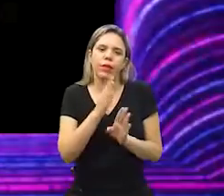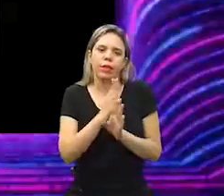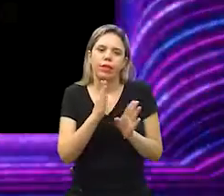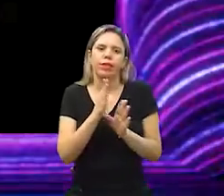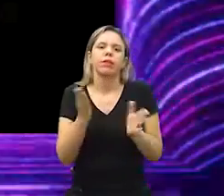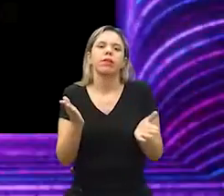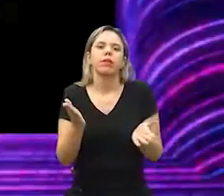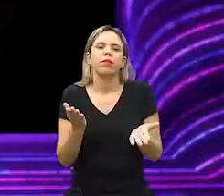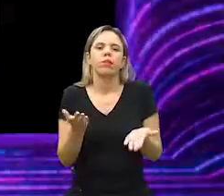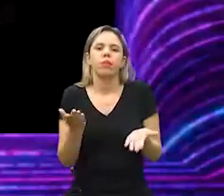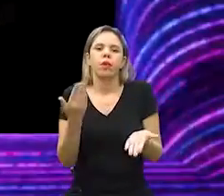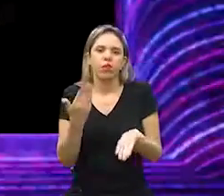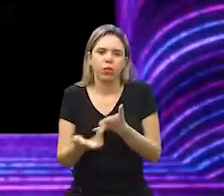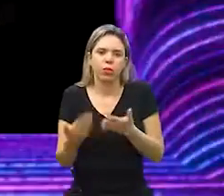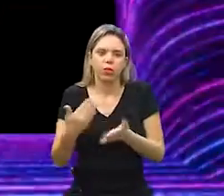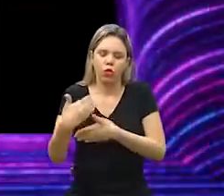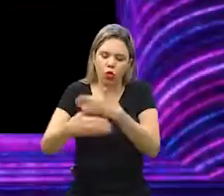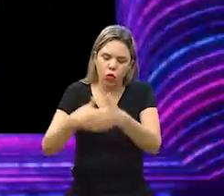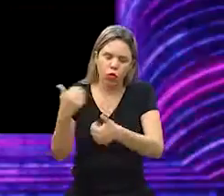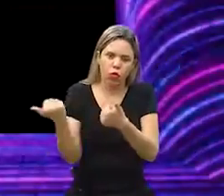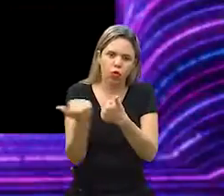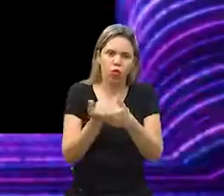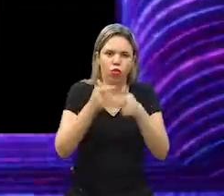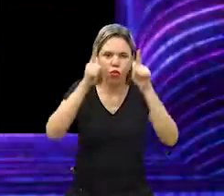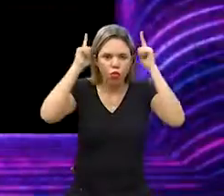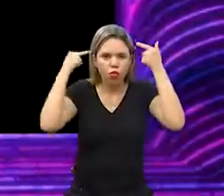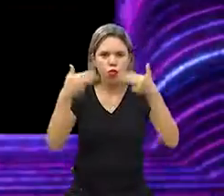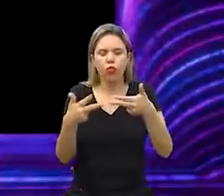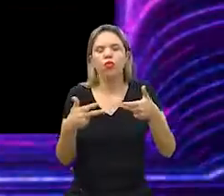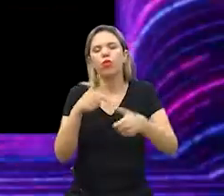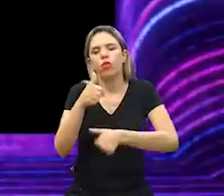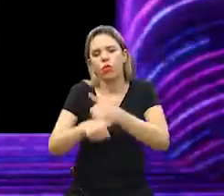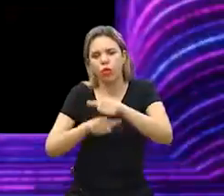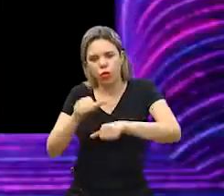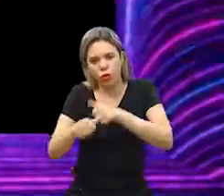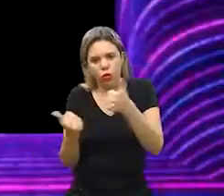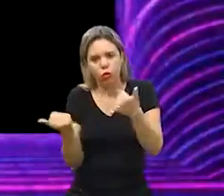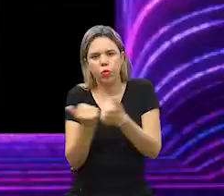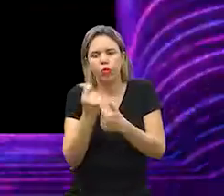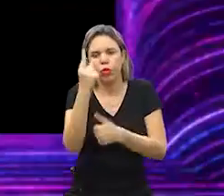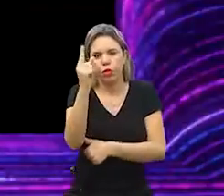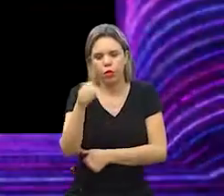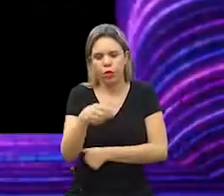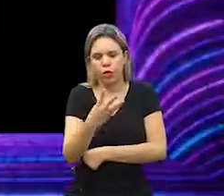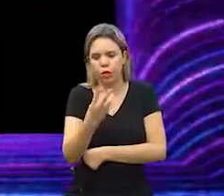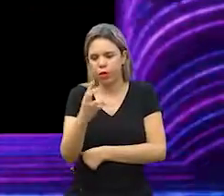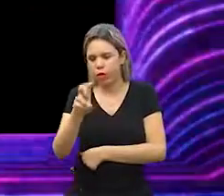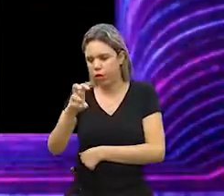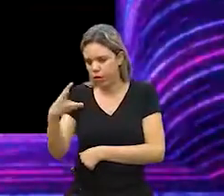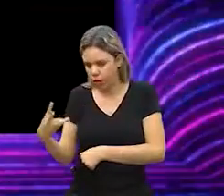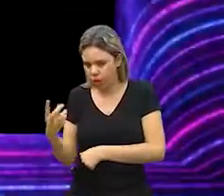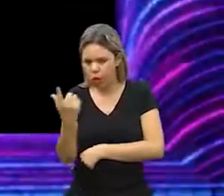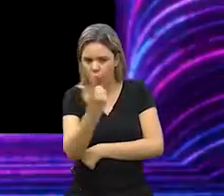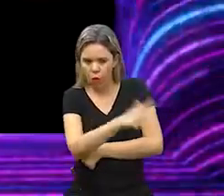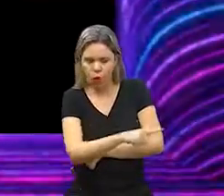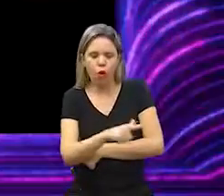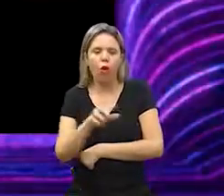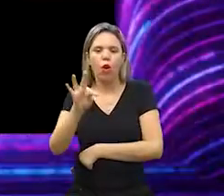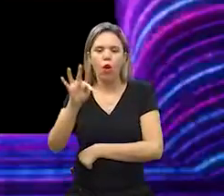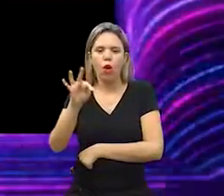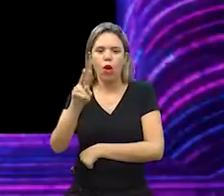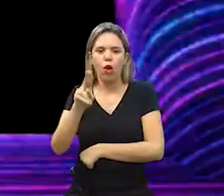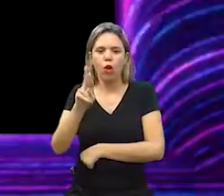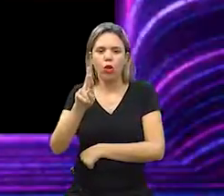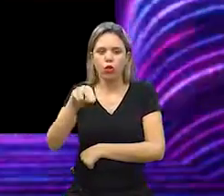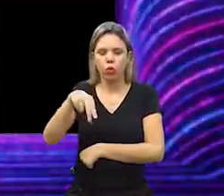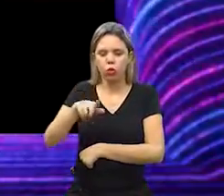caiu, Bizâncio caía, veio Constantinopla com os gregos, caiu Constantinopla em 1453, aí vieram os turcos,